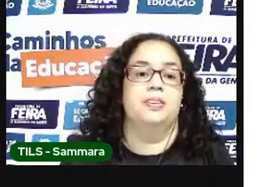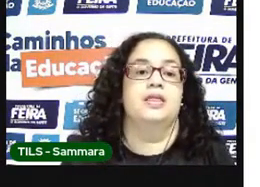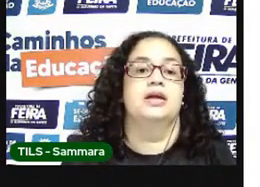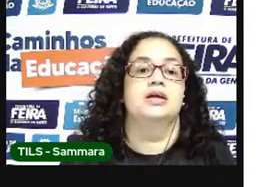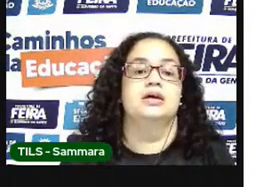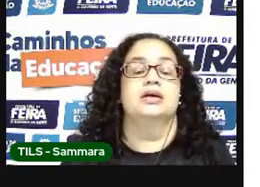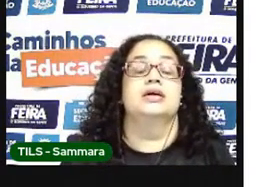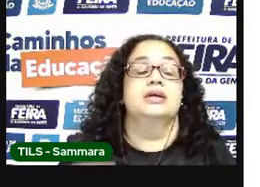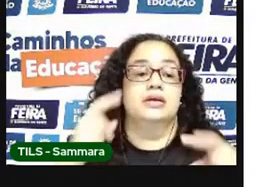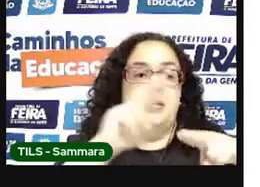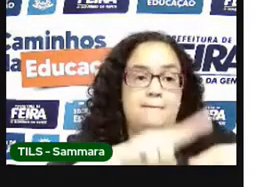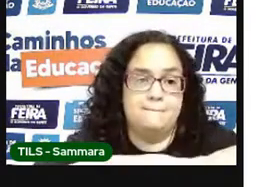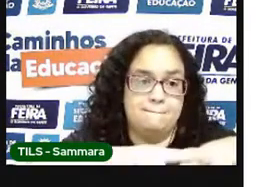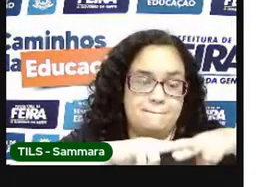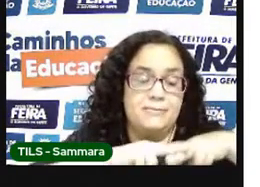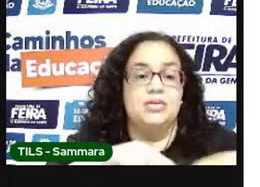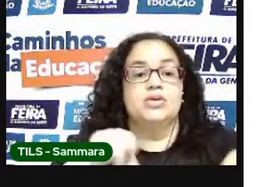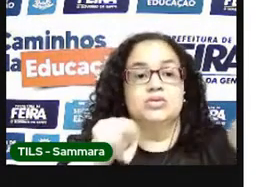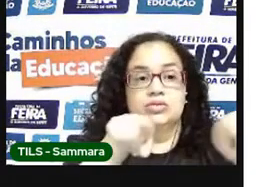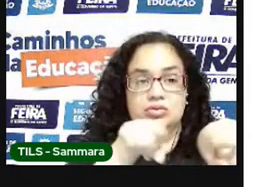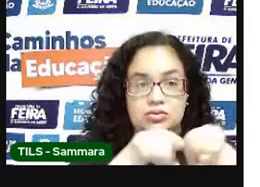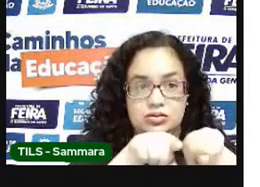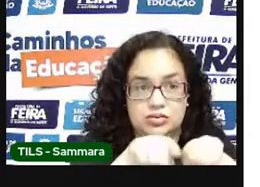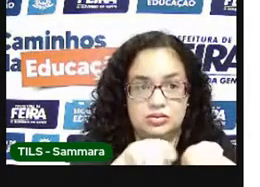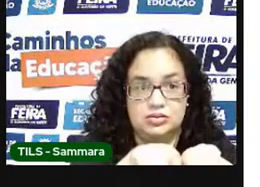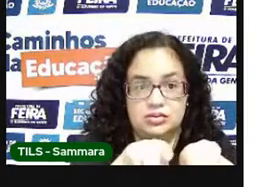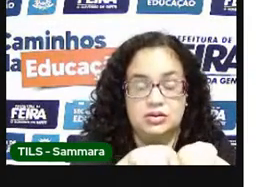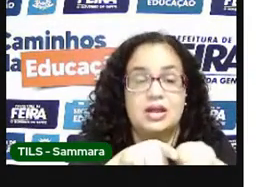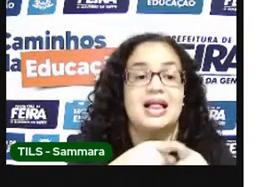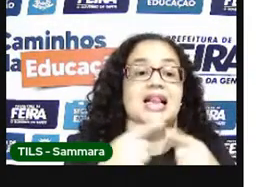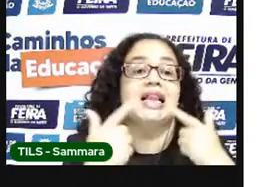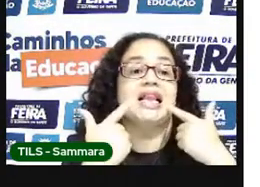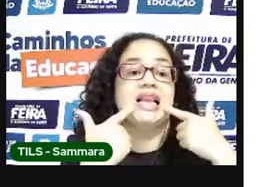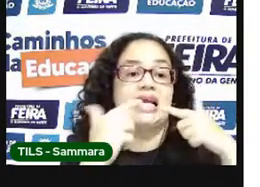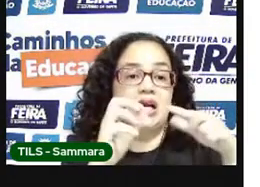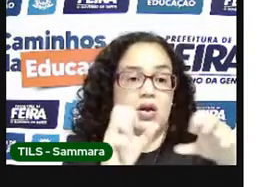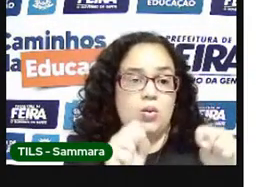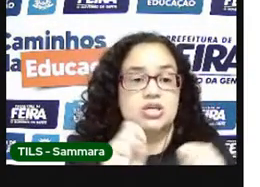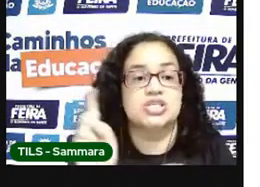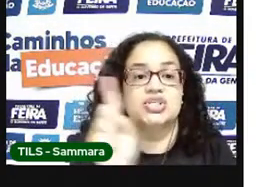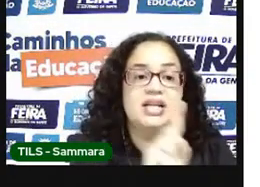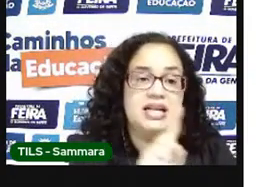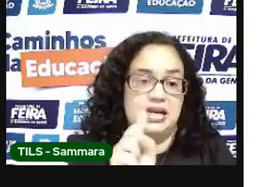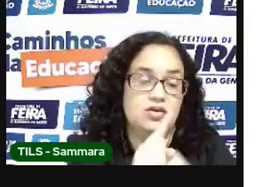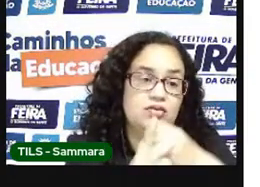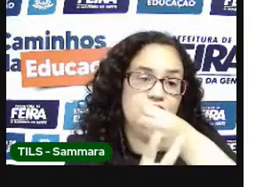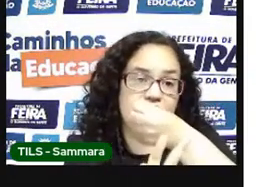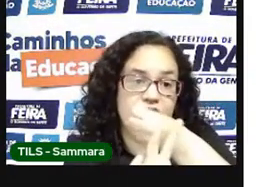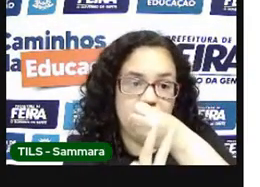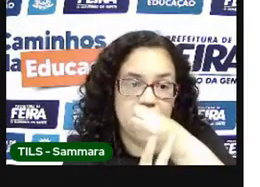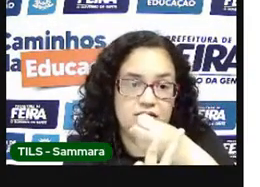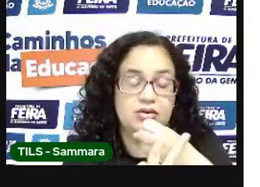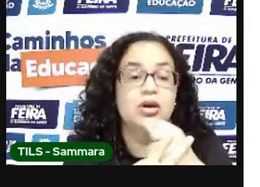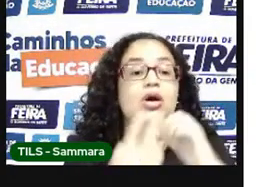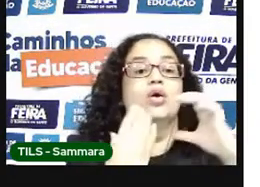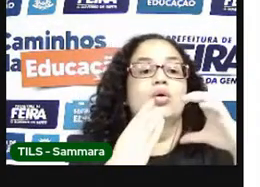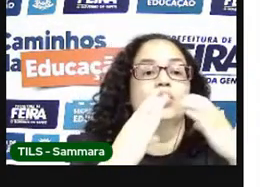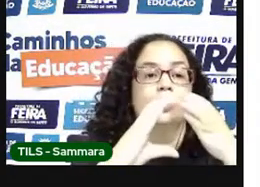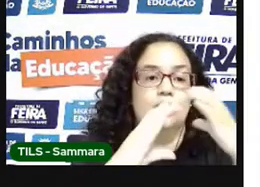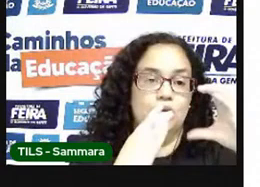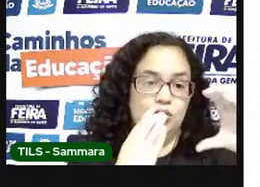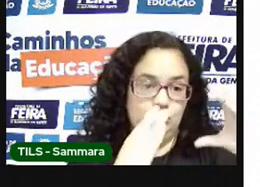E é por isso que também nos valemos da chamada linguagem não verbal. em nossos dados comunicativos.